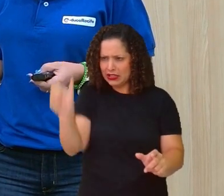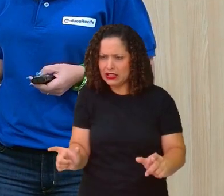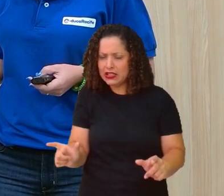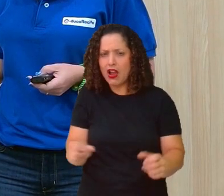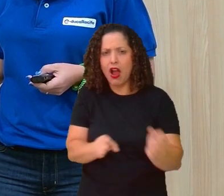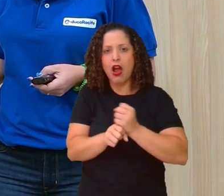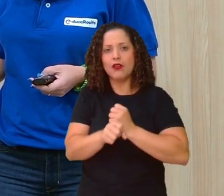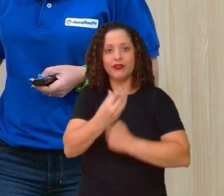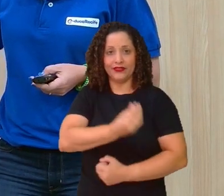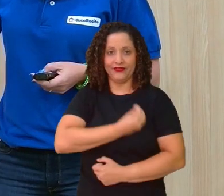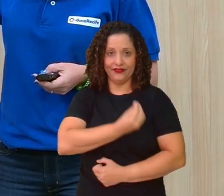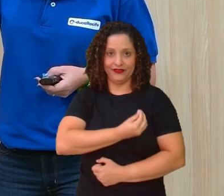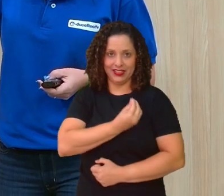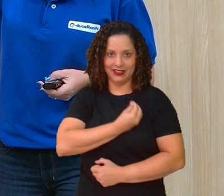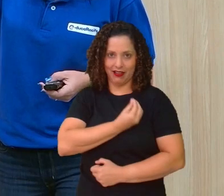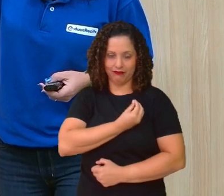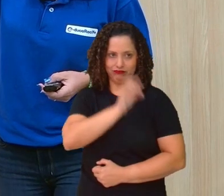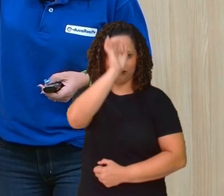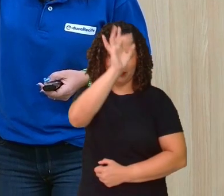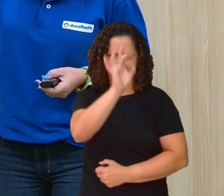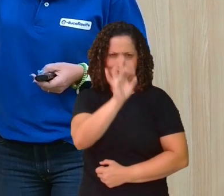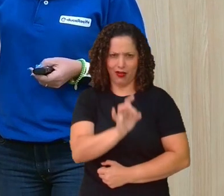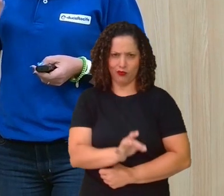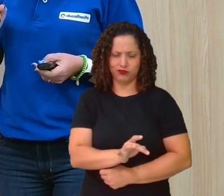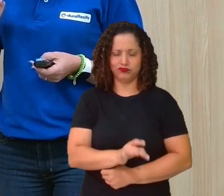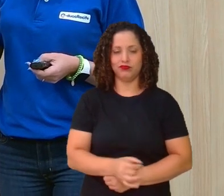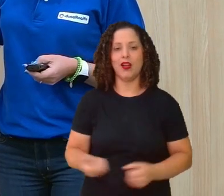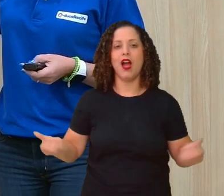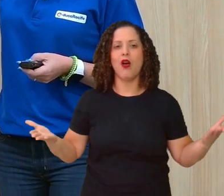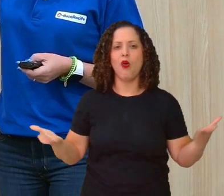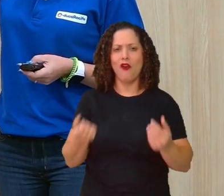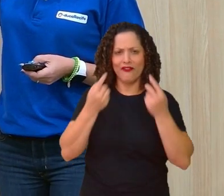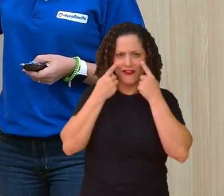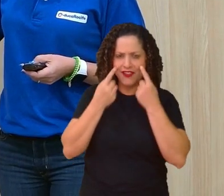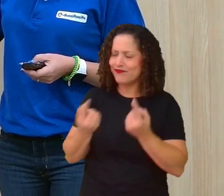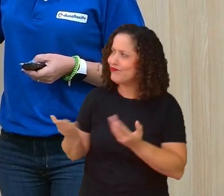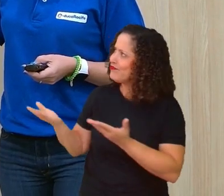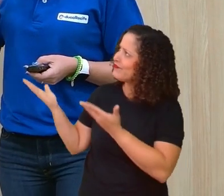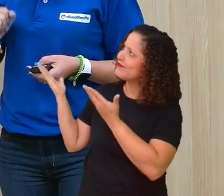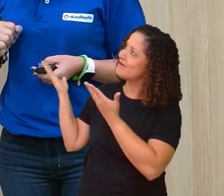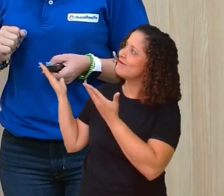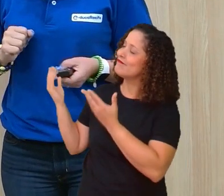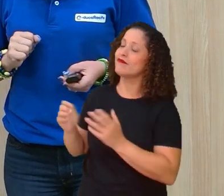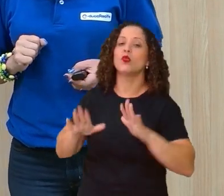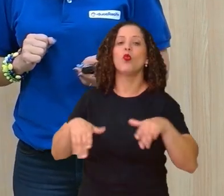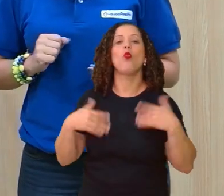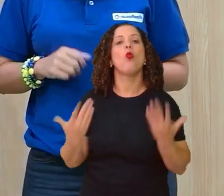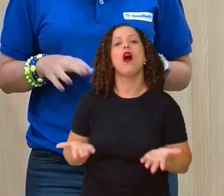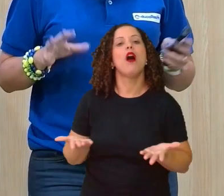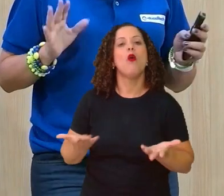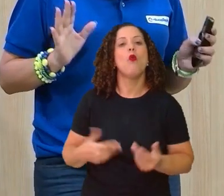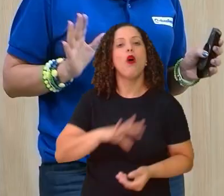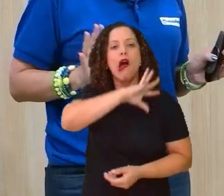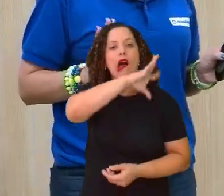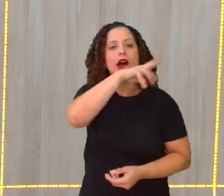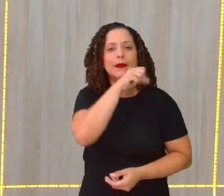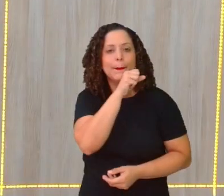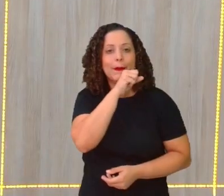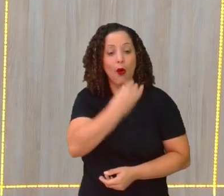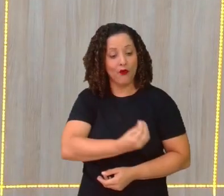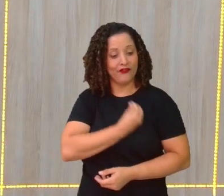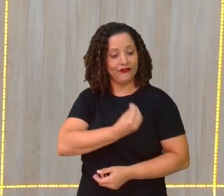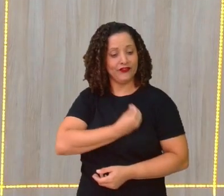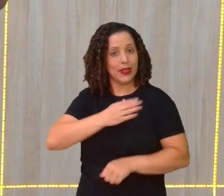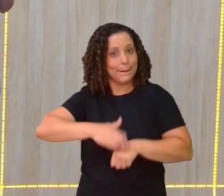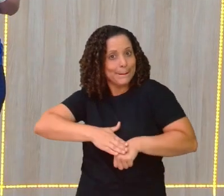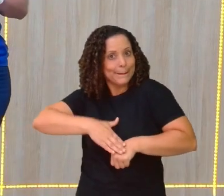cada animal. Olhando, né, para ela, qual animal vive mais? Pensem aí, fiquem